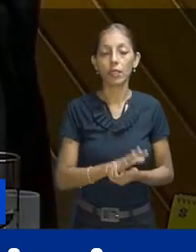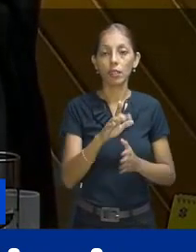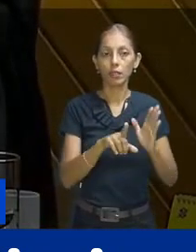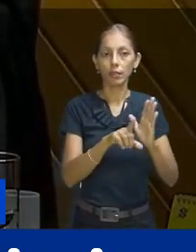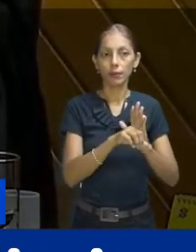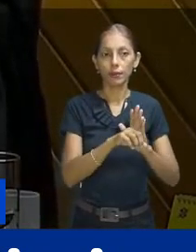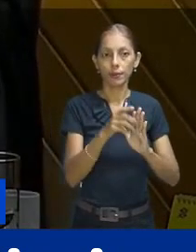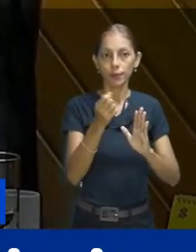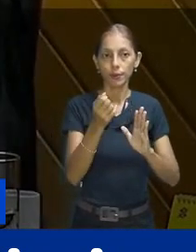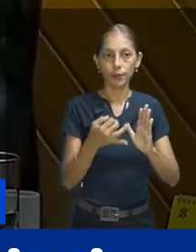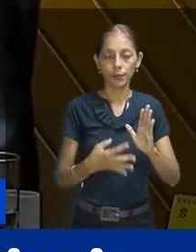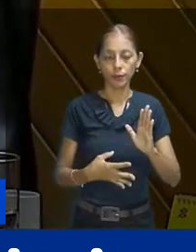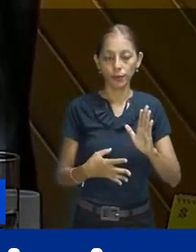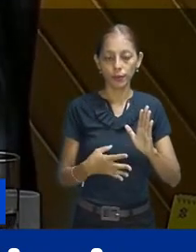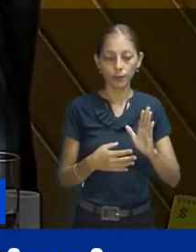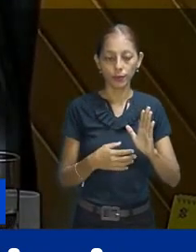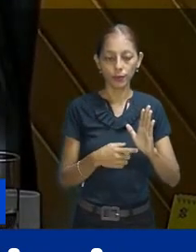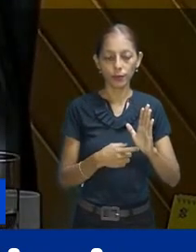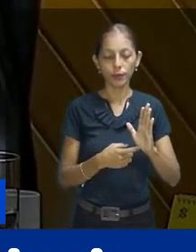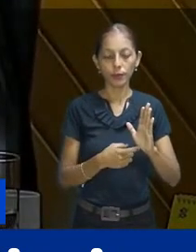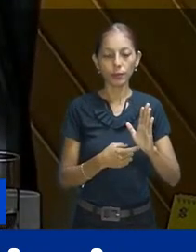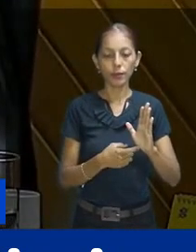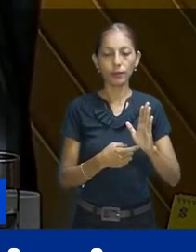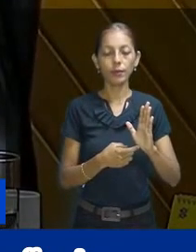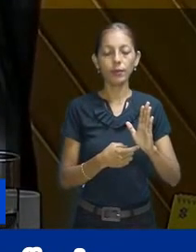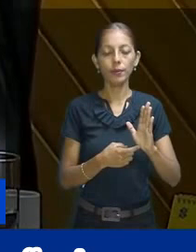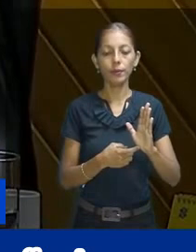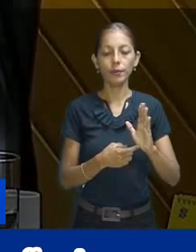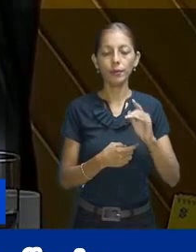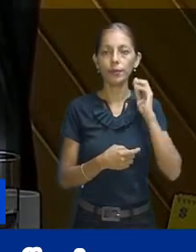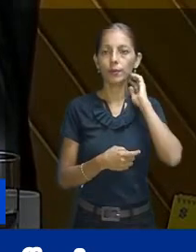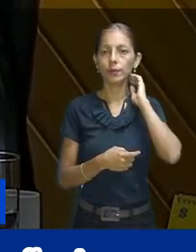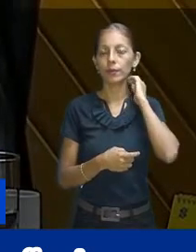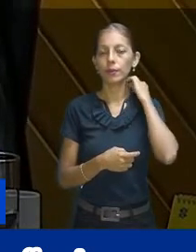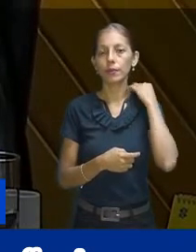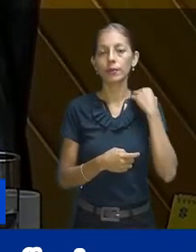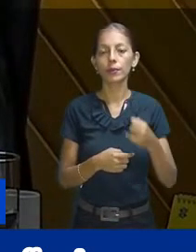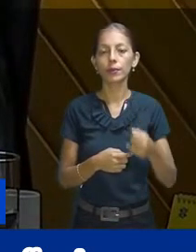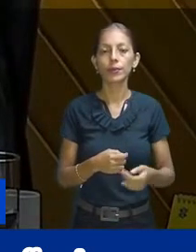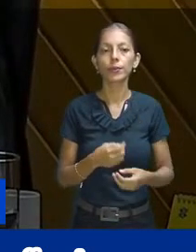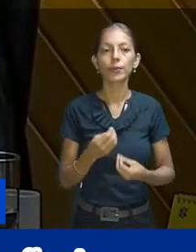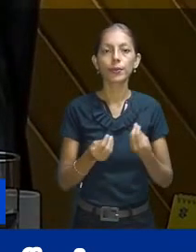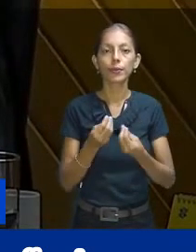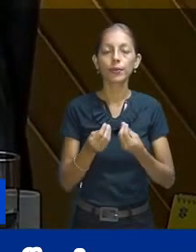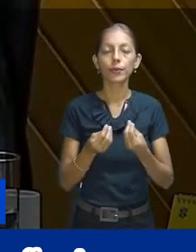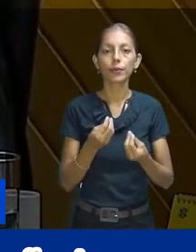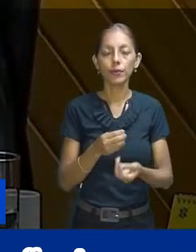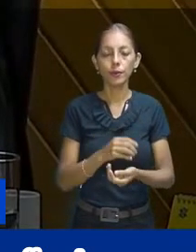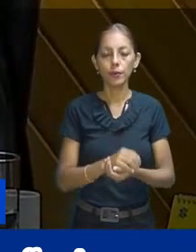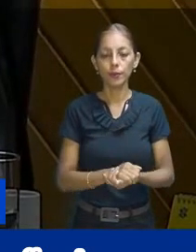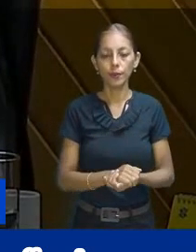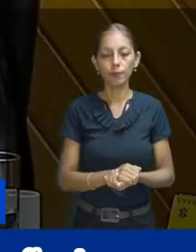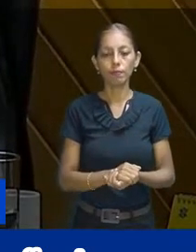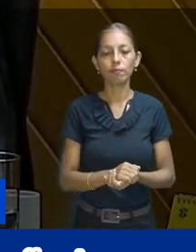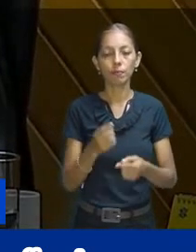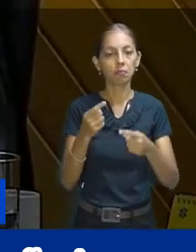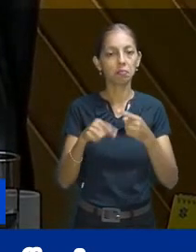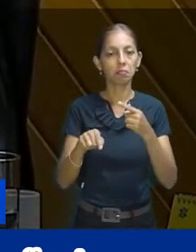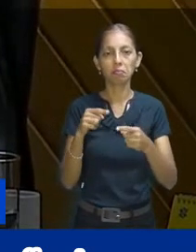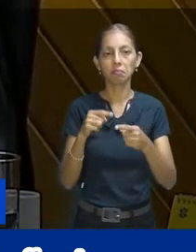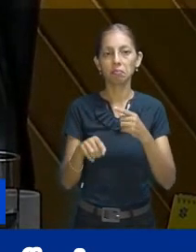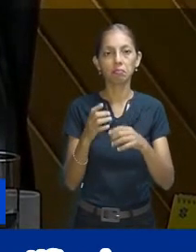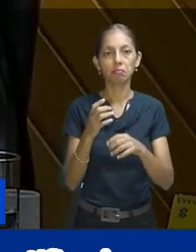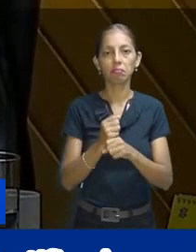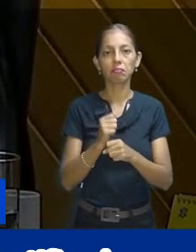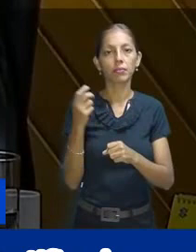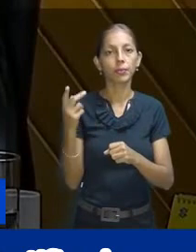507.0543, que consta expressamente a indicação do núcleo pela desaprovação das contas em